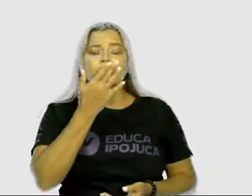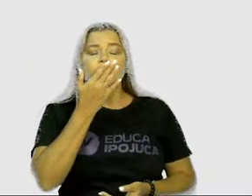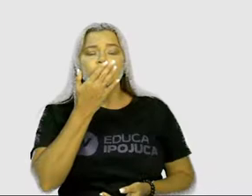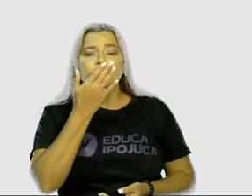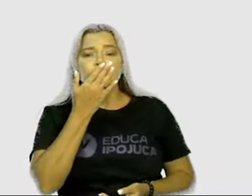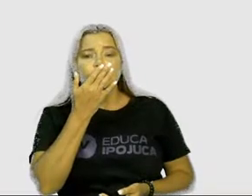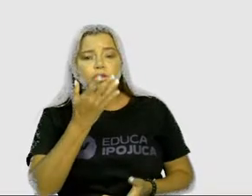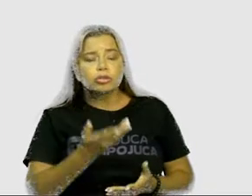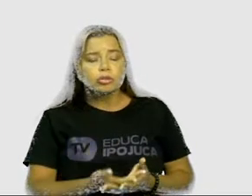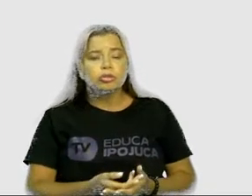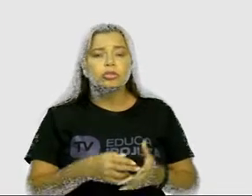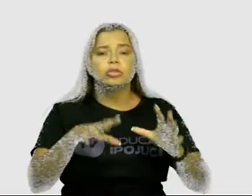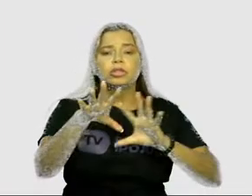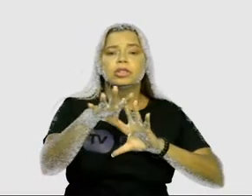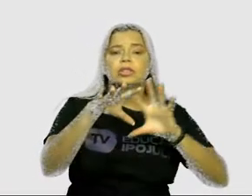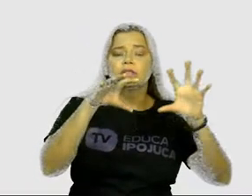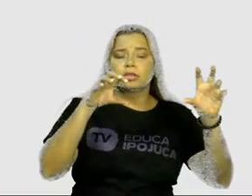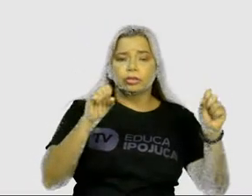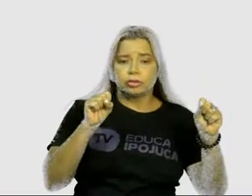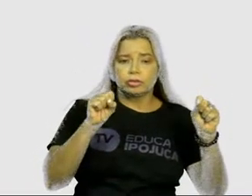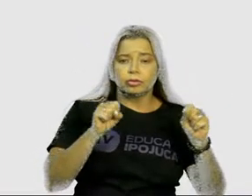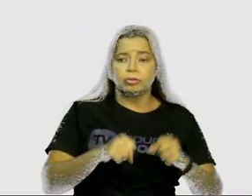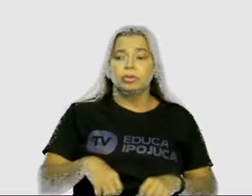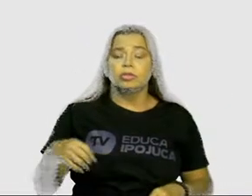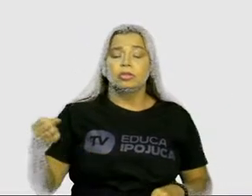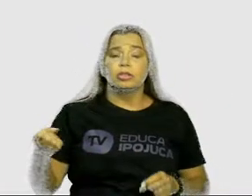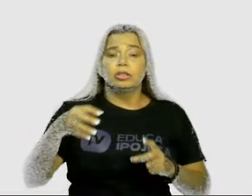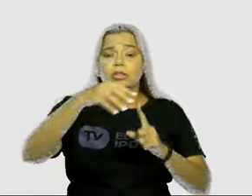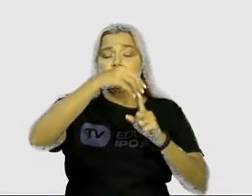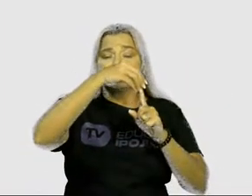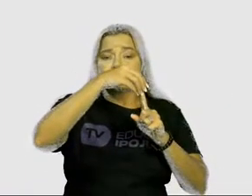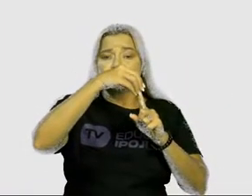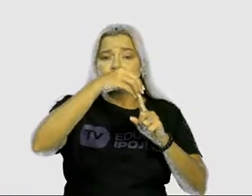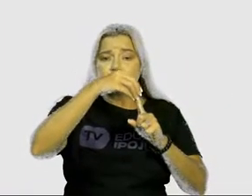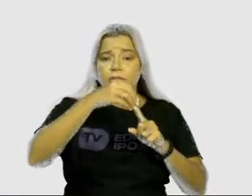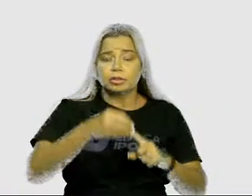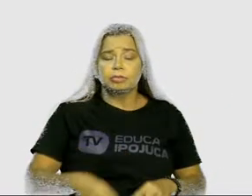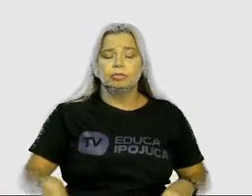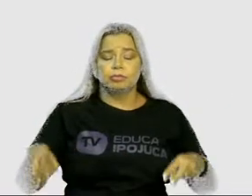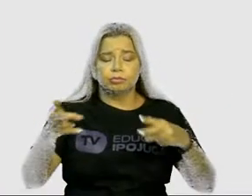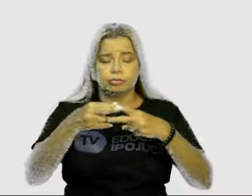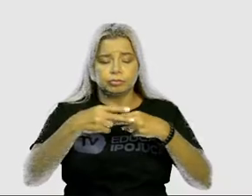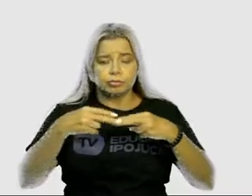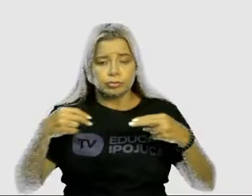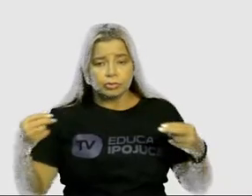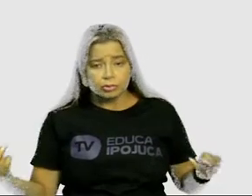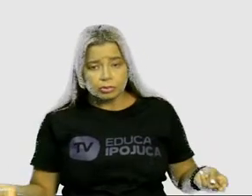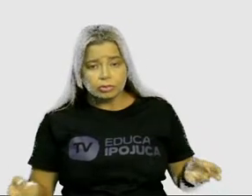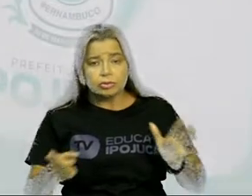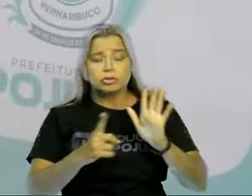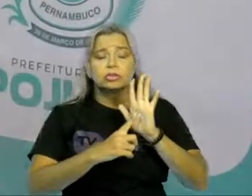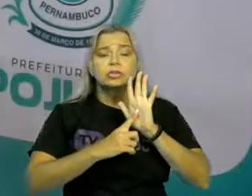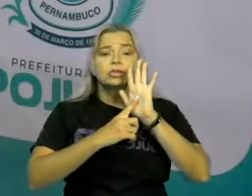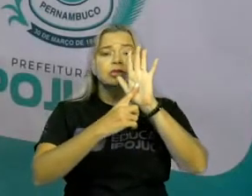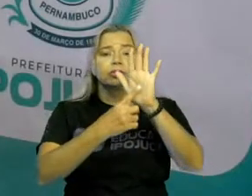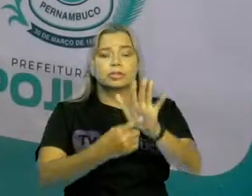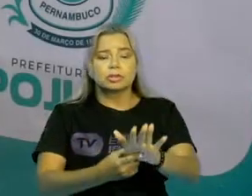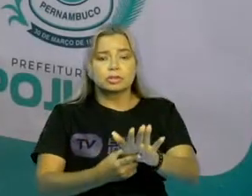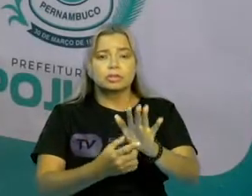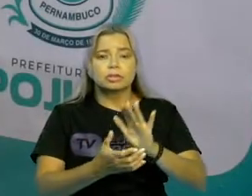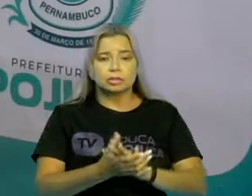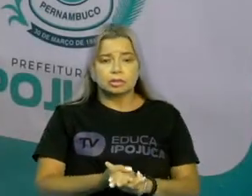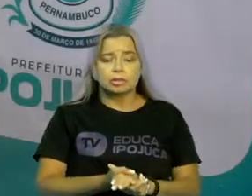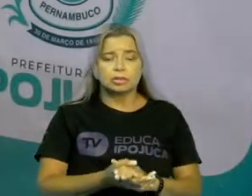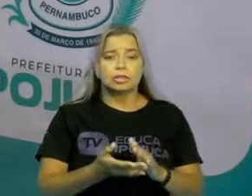são os principais elementos de apreciação das suas manifestações. E as manifestações são